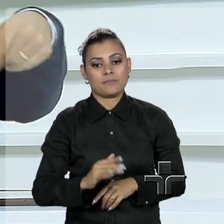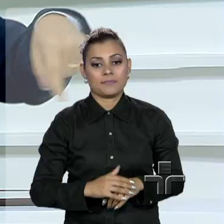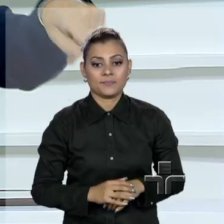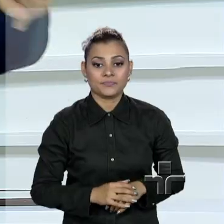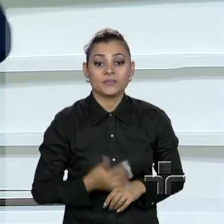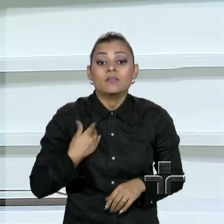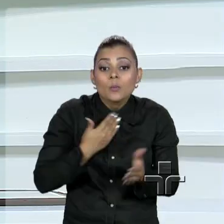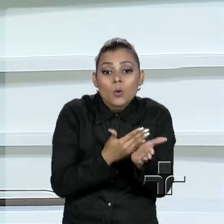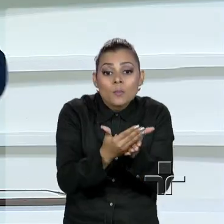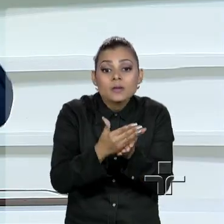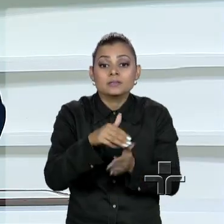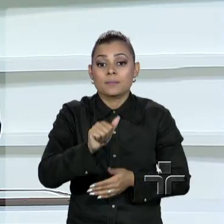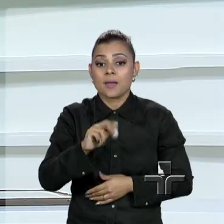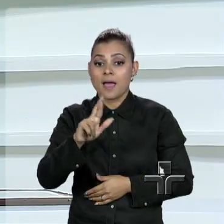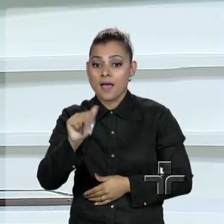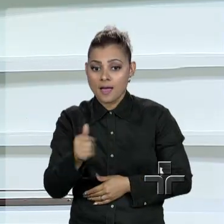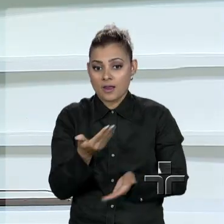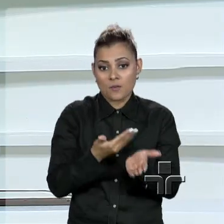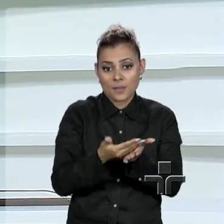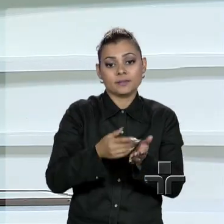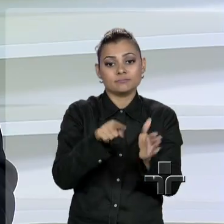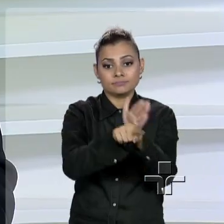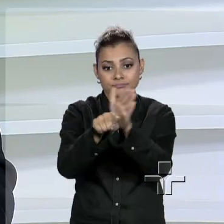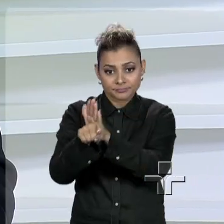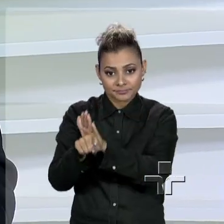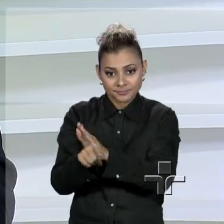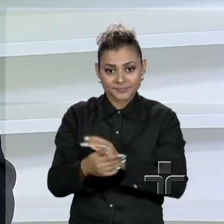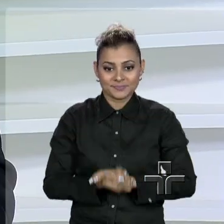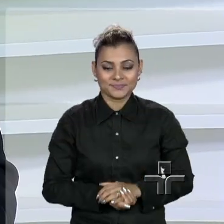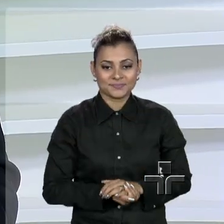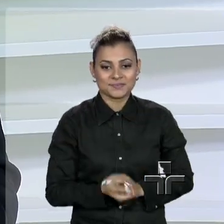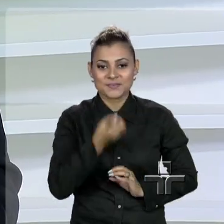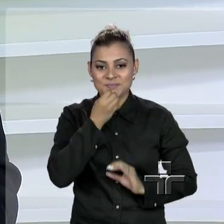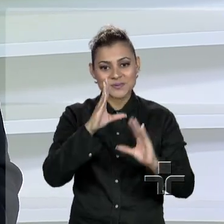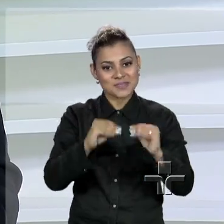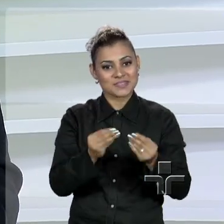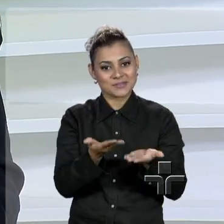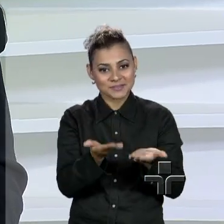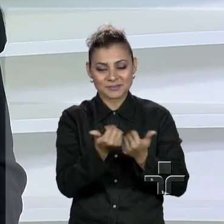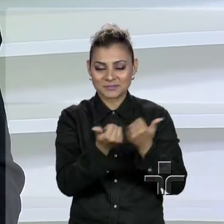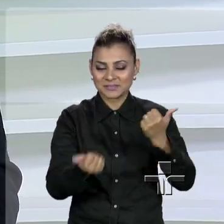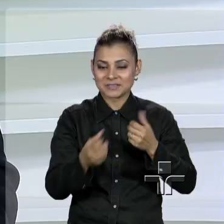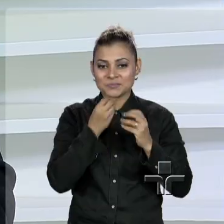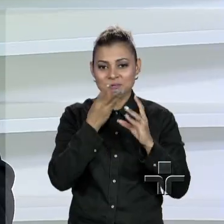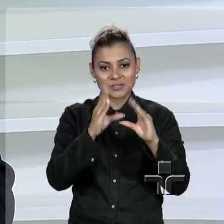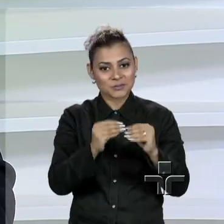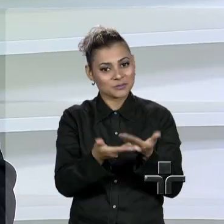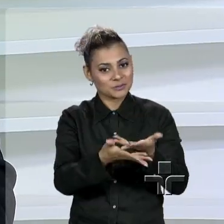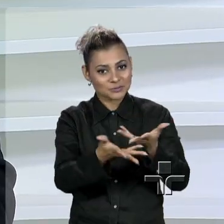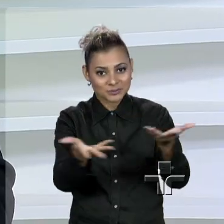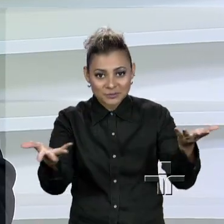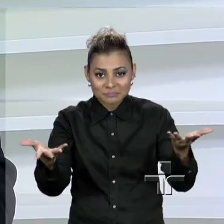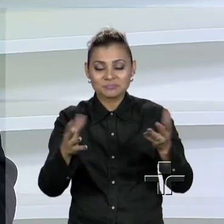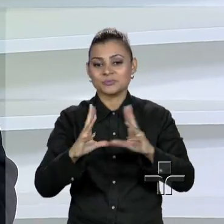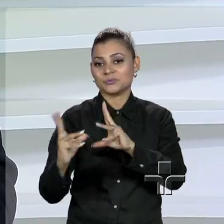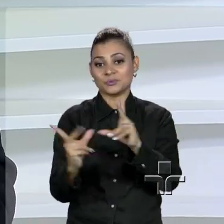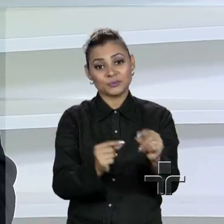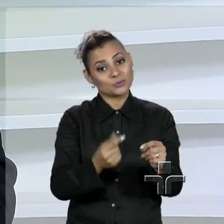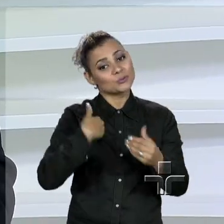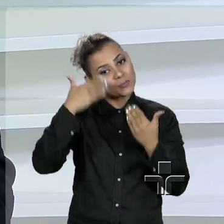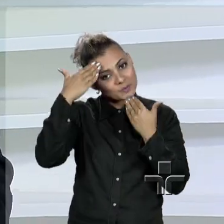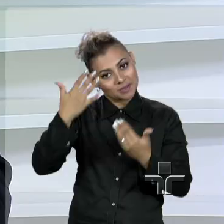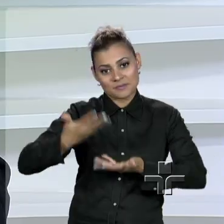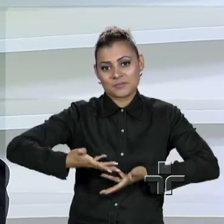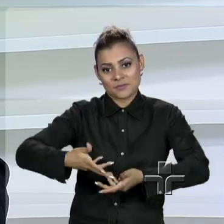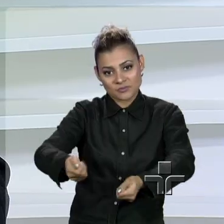com a Mara, depois a gente roda com todo mundo aqui para... Boa noite, ministro. Boa noite a todos. Obrigada, Lença, pelo convite.